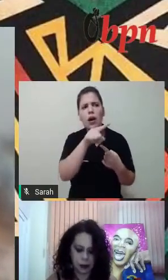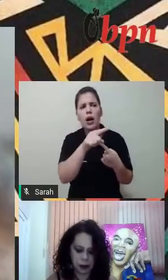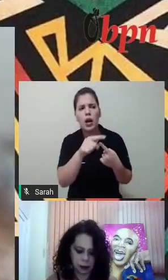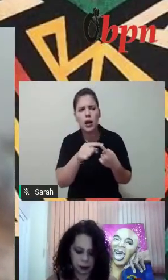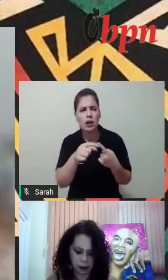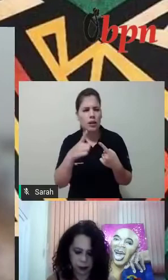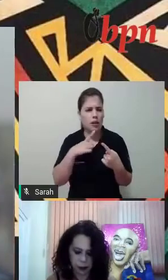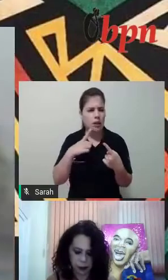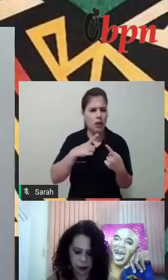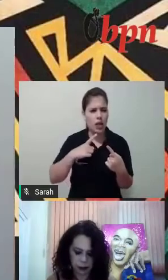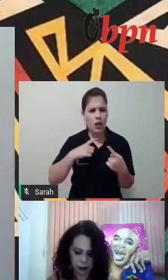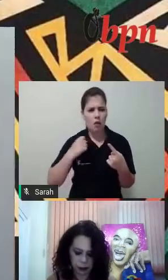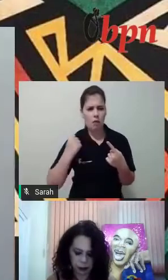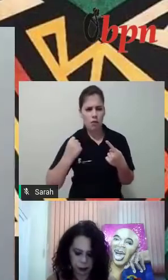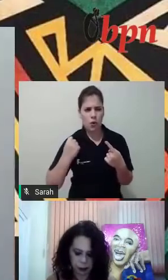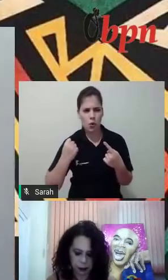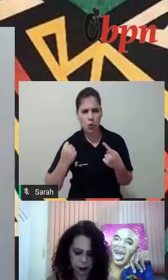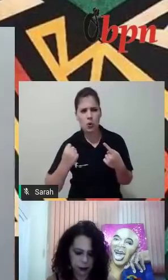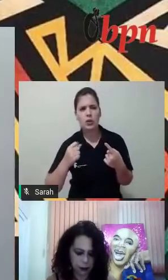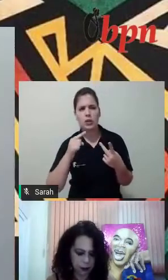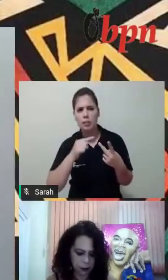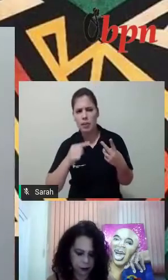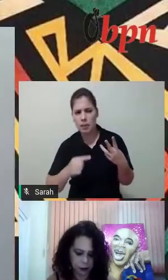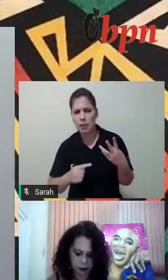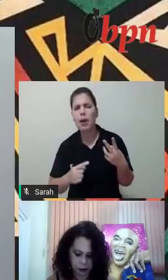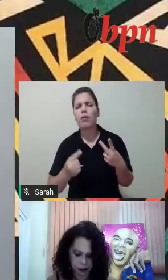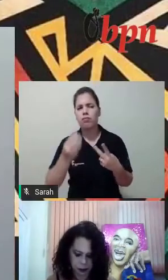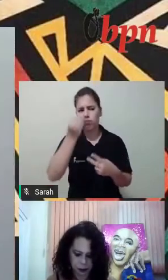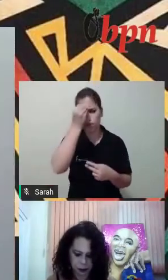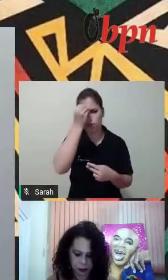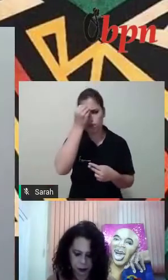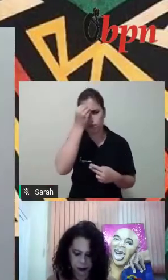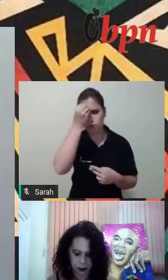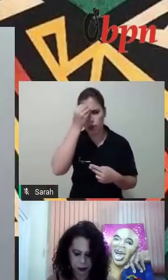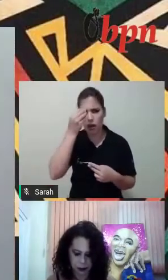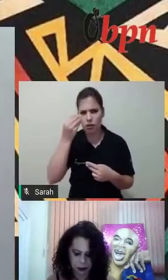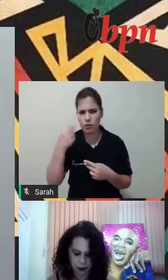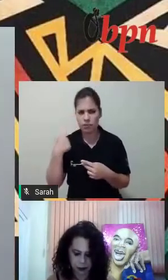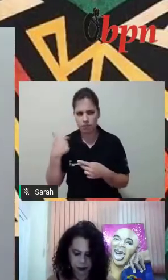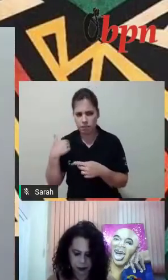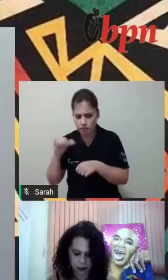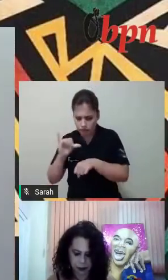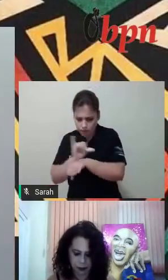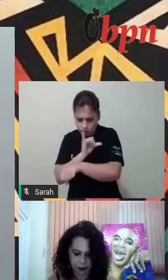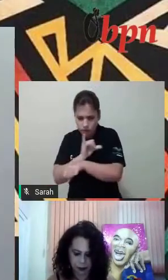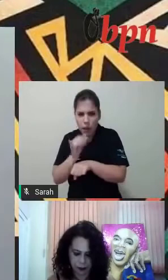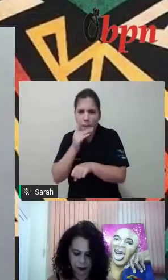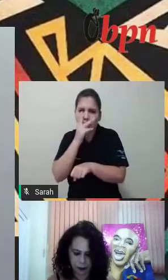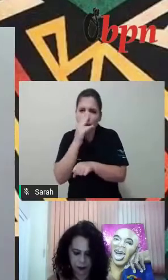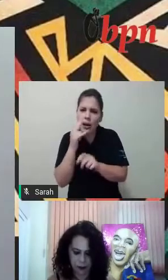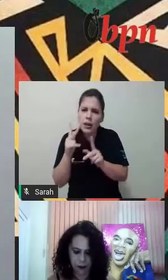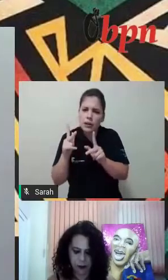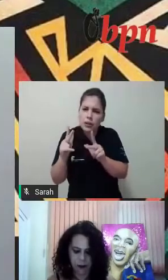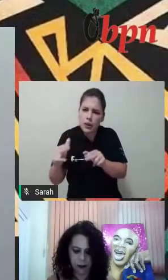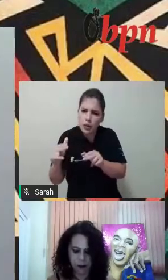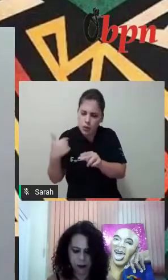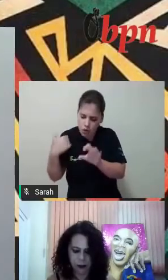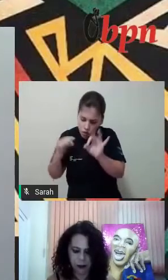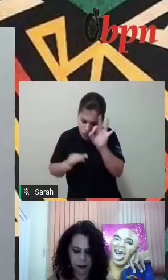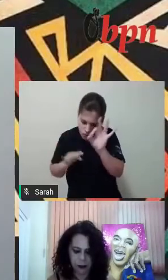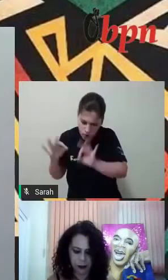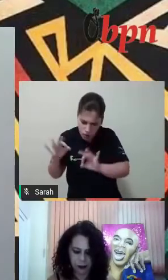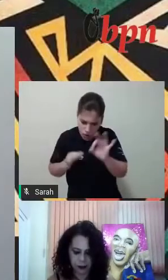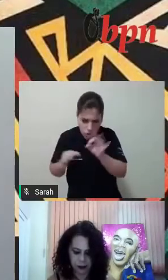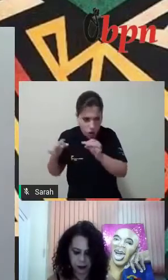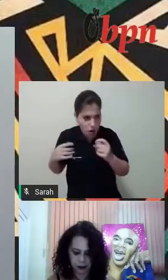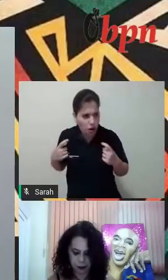e aí ele se arma para a guerra, né? Se ele sabe, por exemplo,